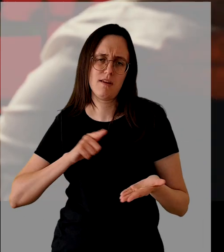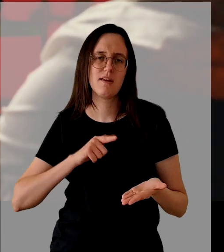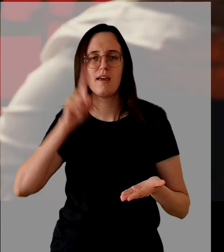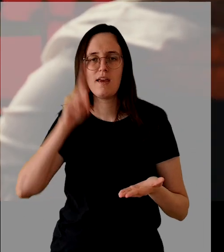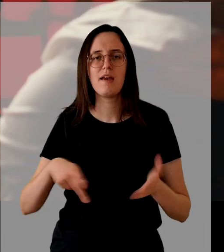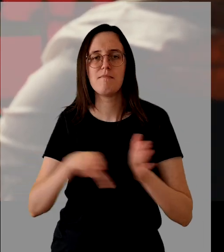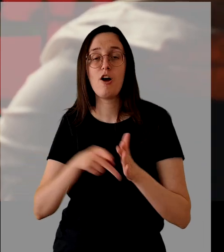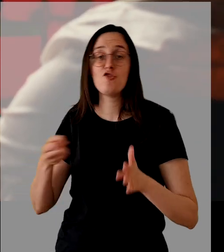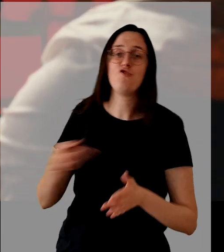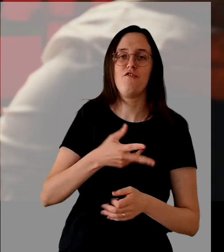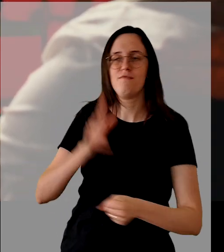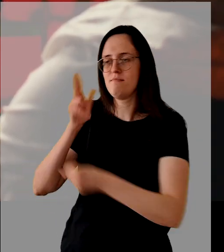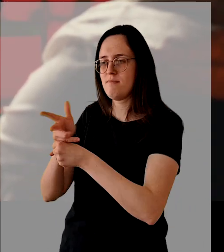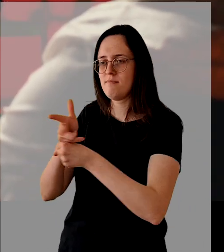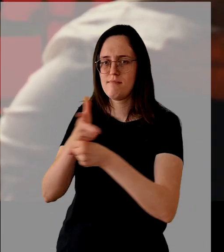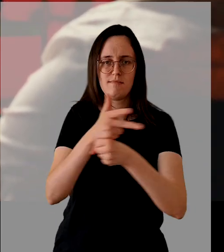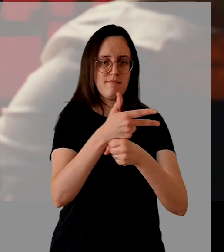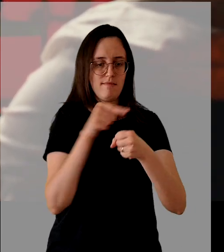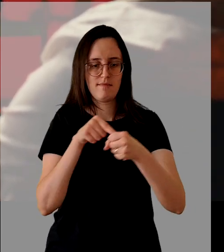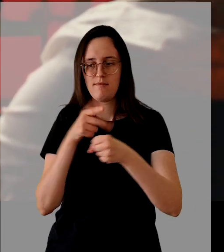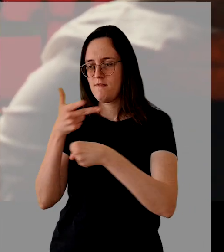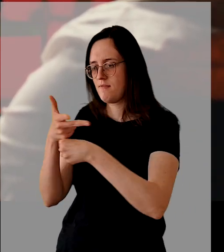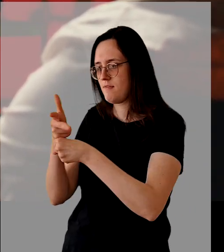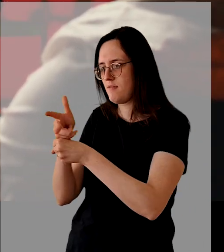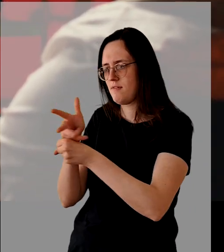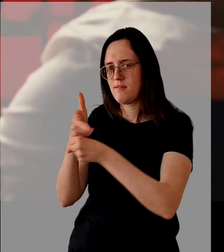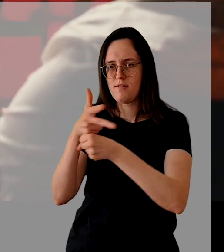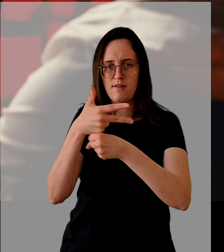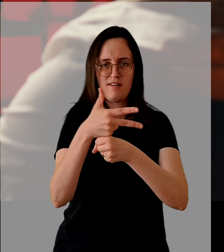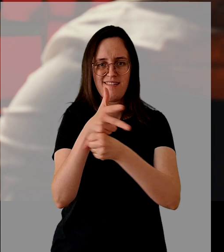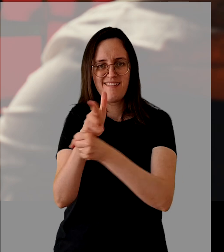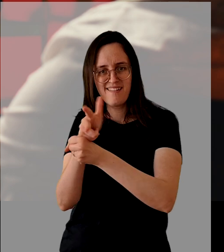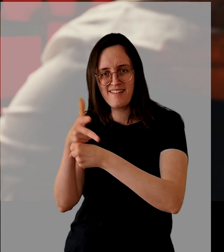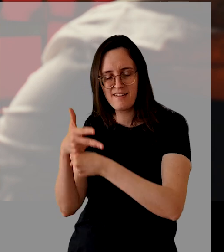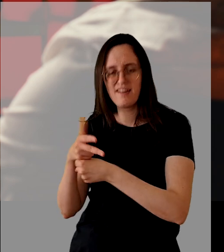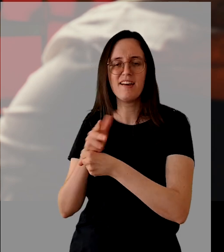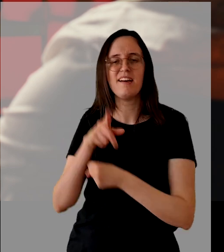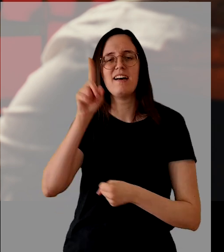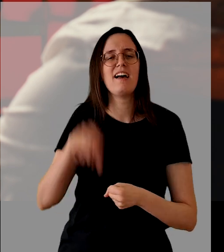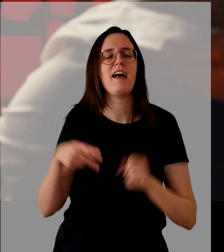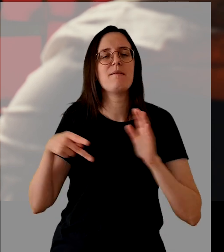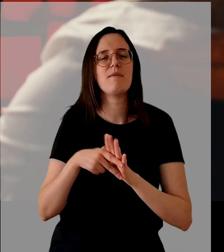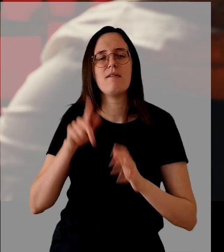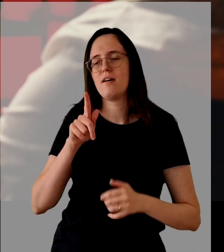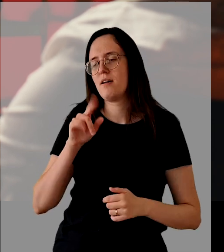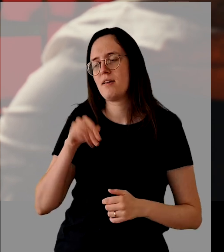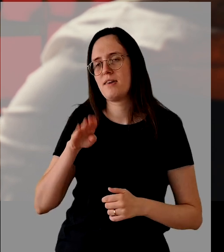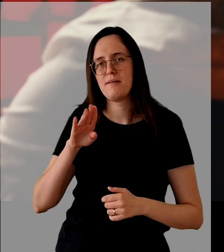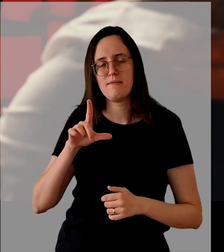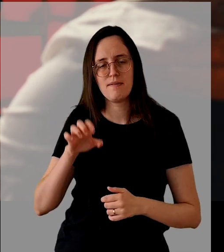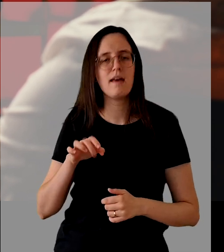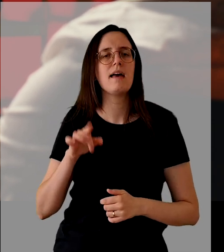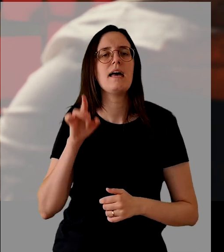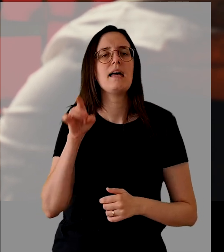que é operador de gimbal. De gimbal, né? Técnico de gimbal. É o técnico de gimbal, então eu fui lá para dar uma força para vocês nessa área.